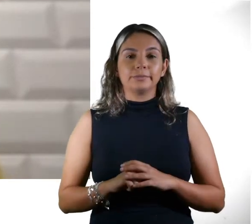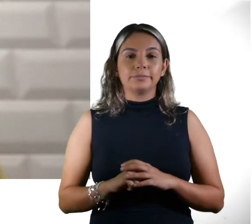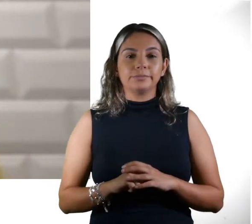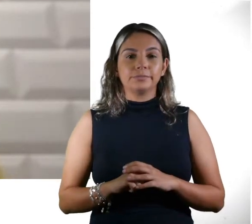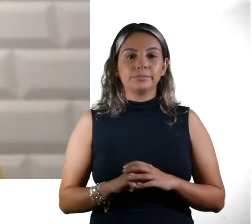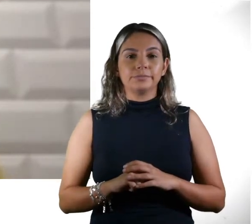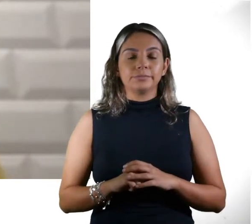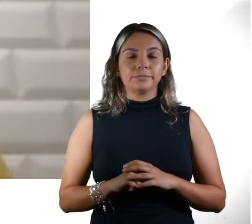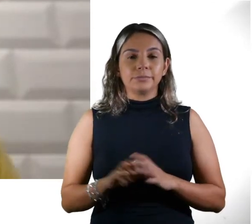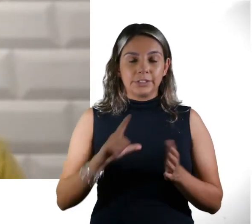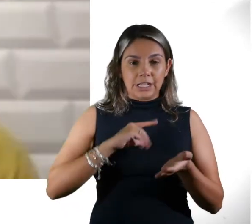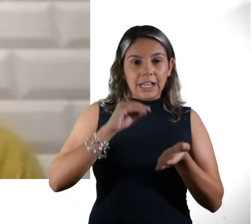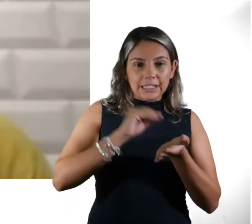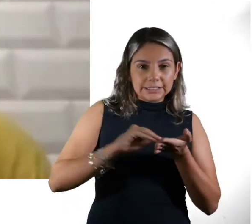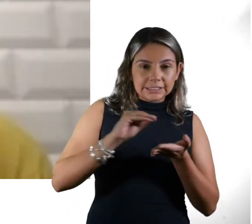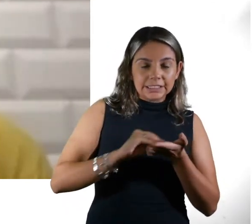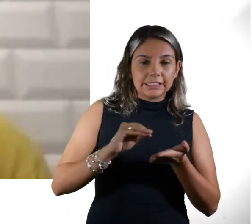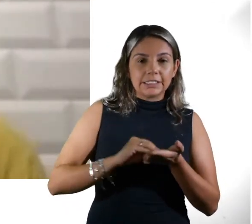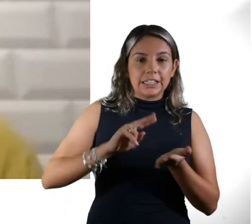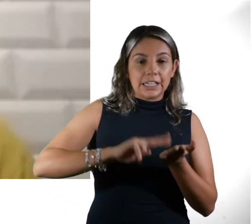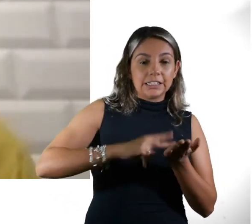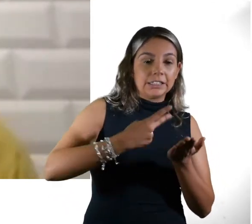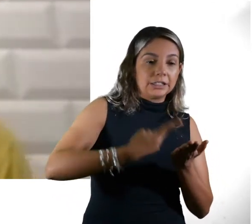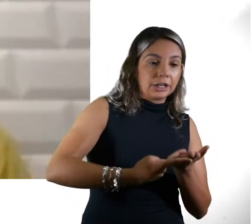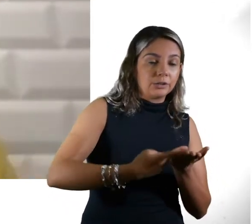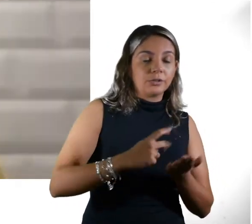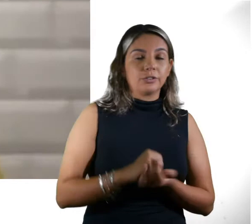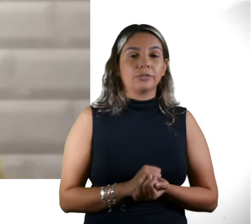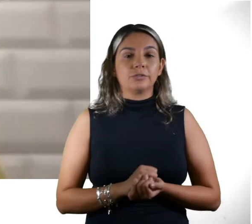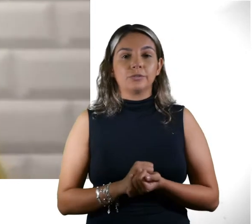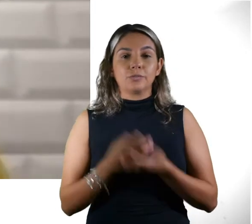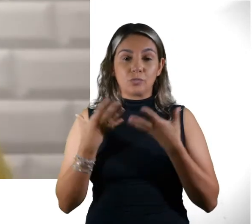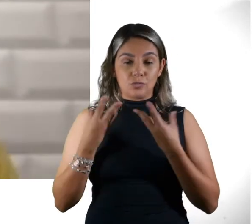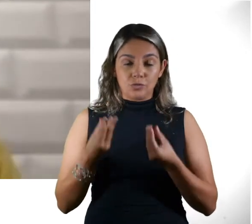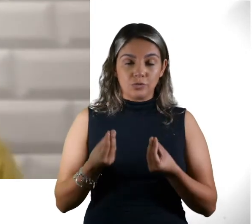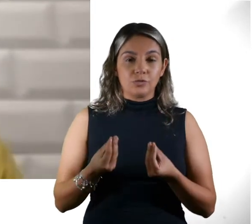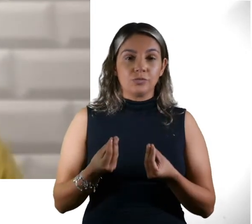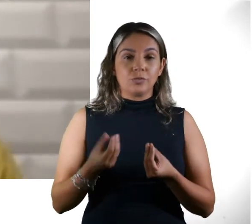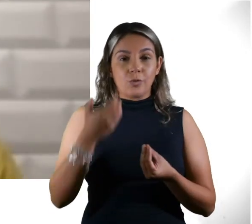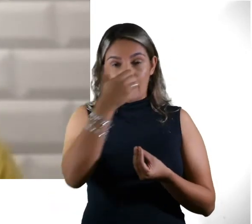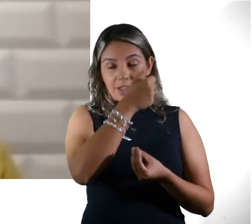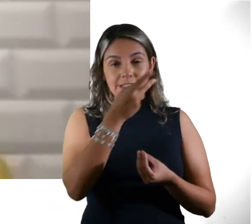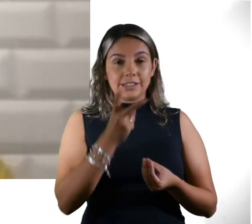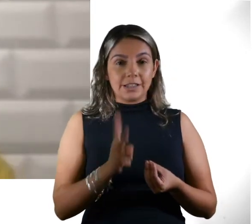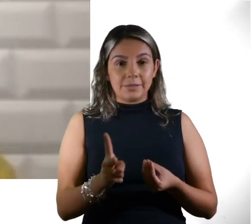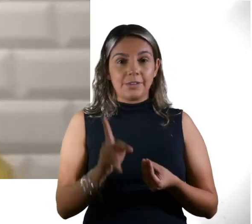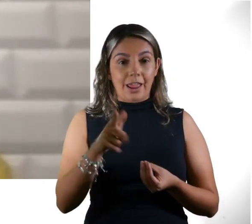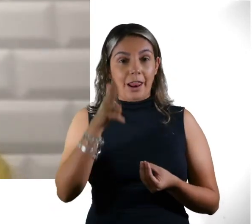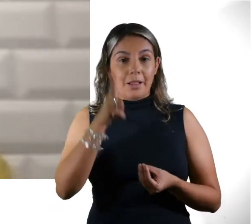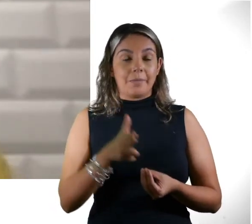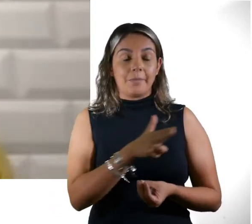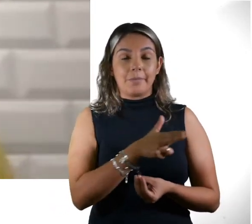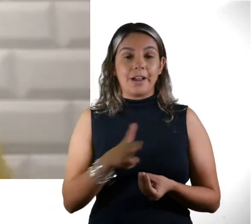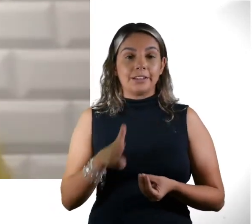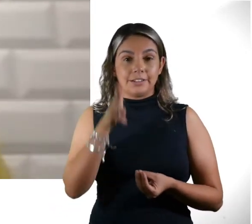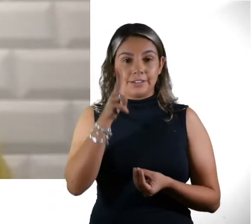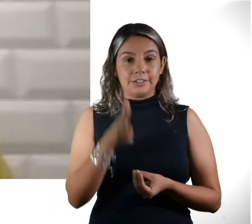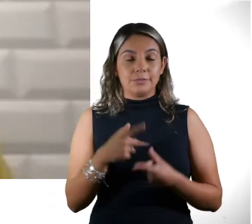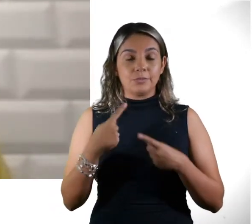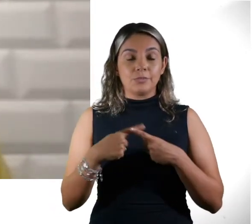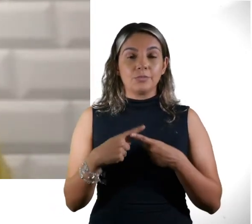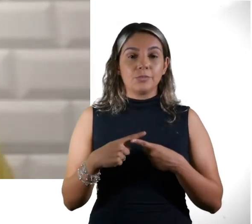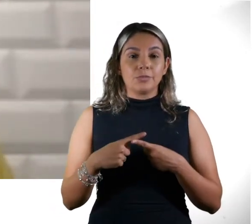recorriam a secretários e a tradutores que muitas vezes, quase sempre, eram